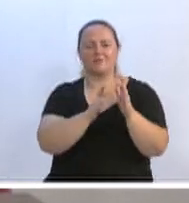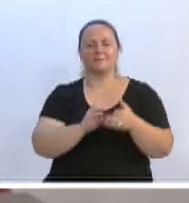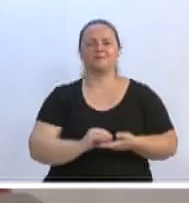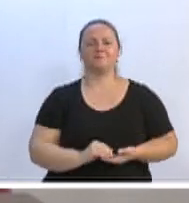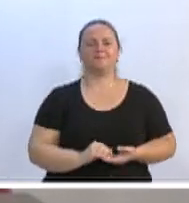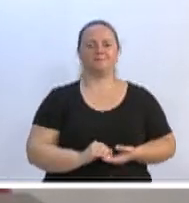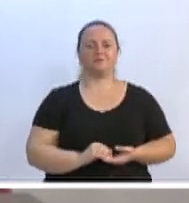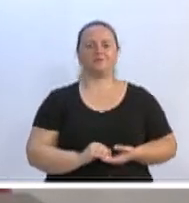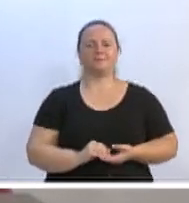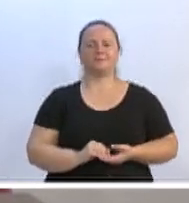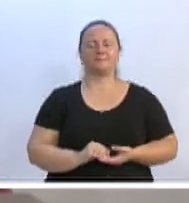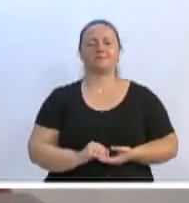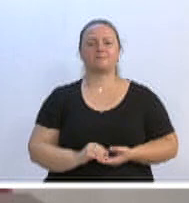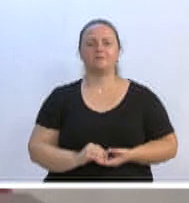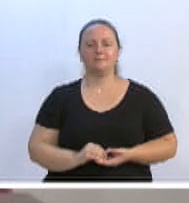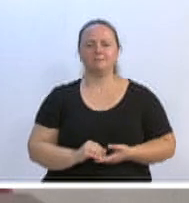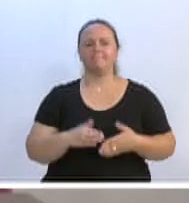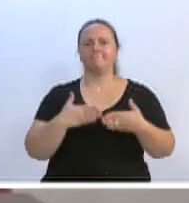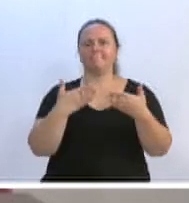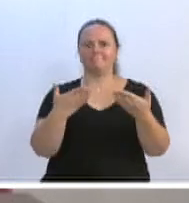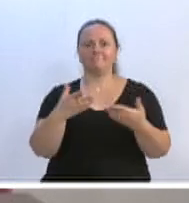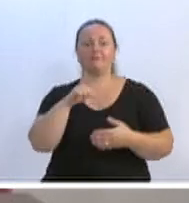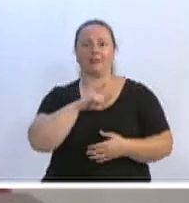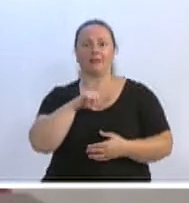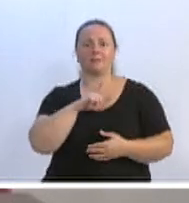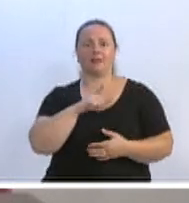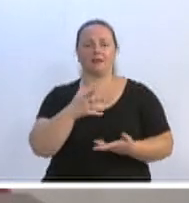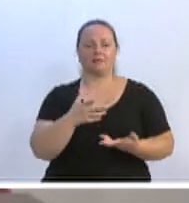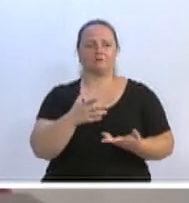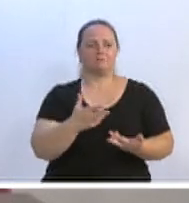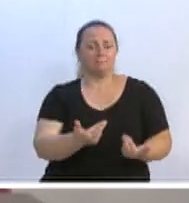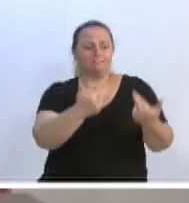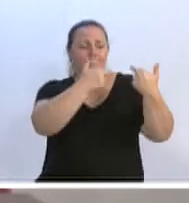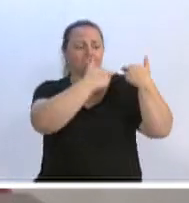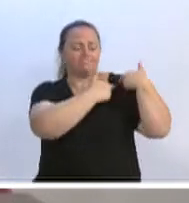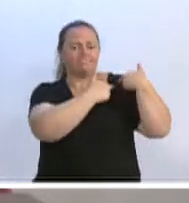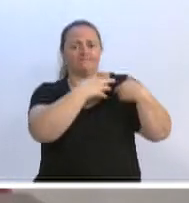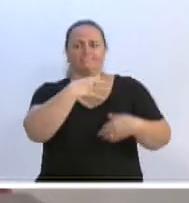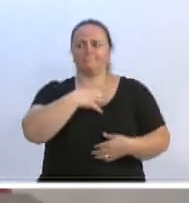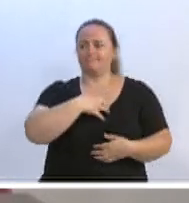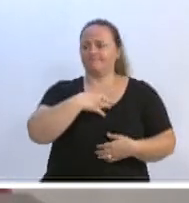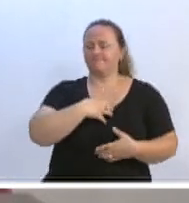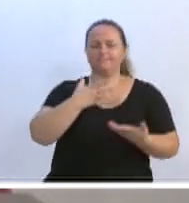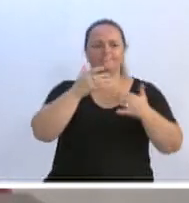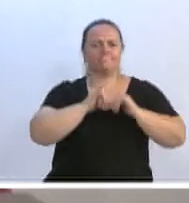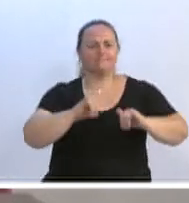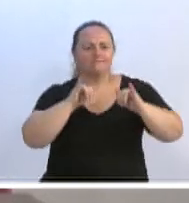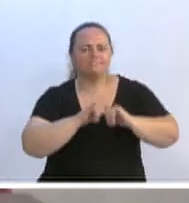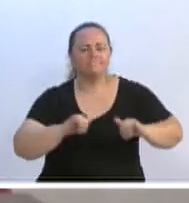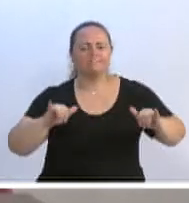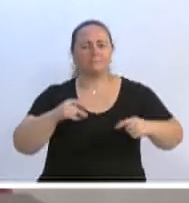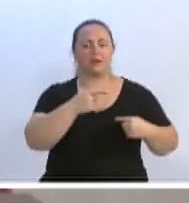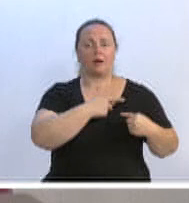da responsabilidade de uma mensagem tão urgente para o momento, os pastores